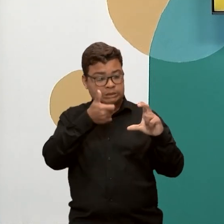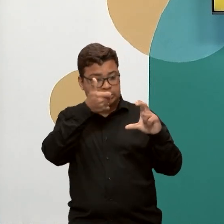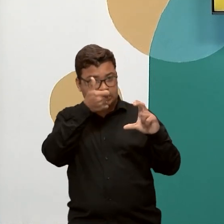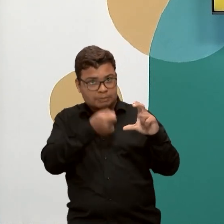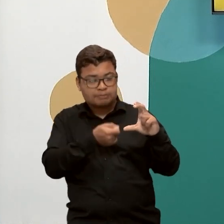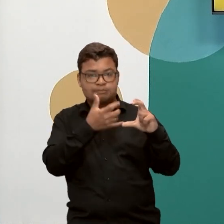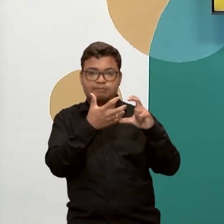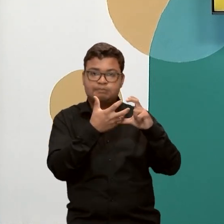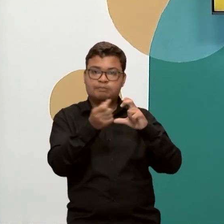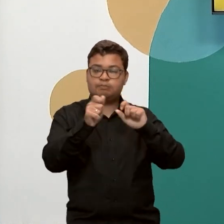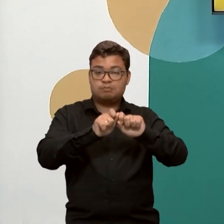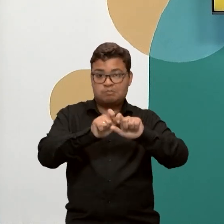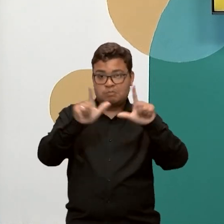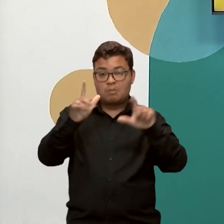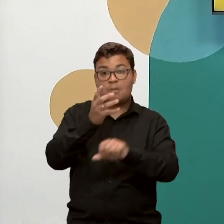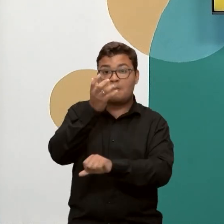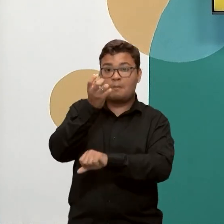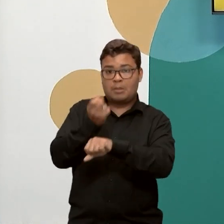629-9181-1406,